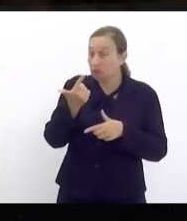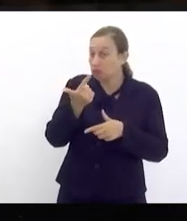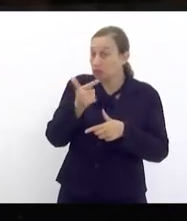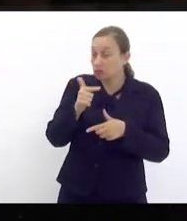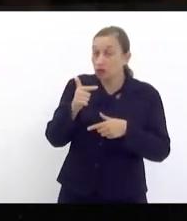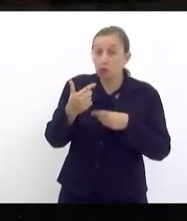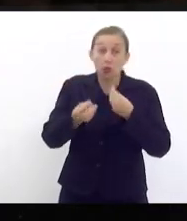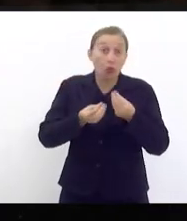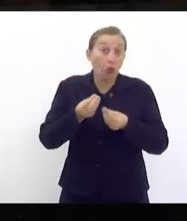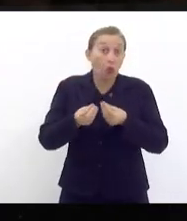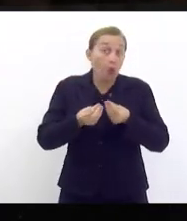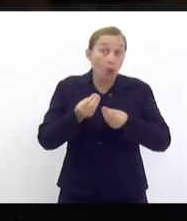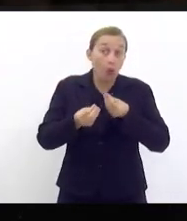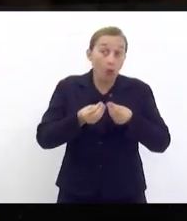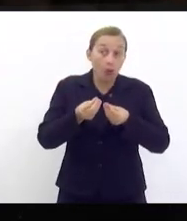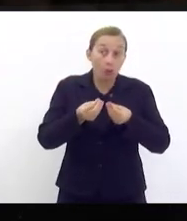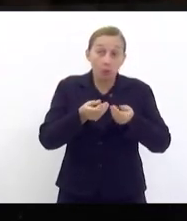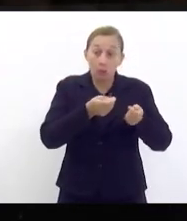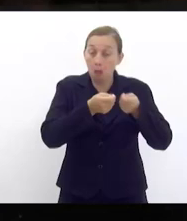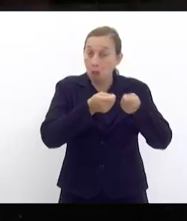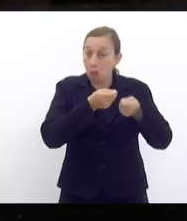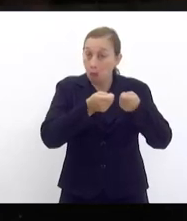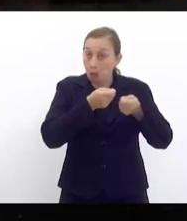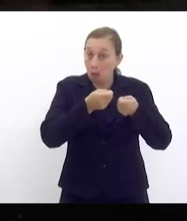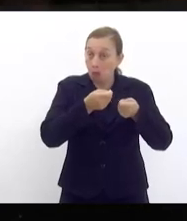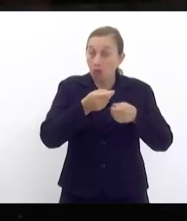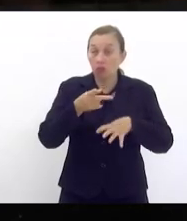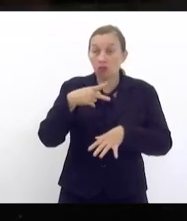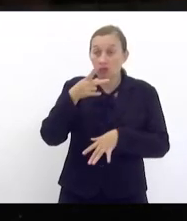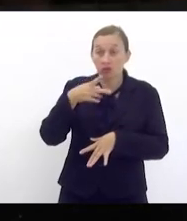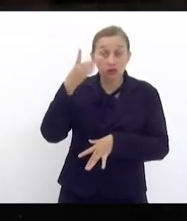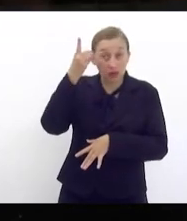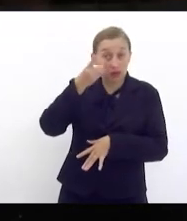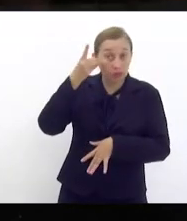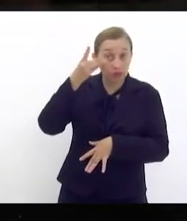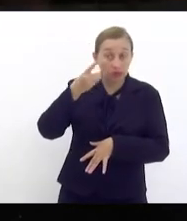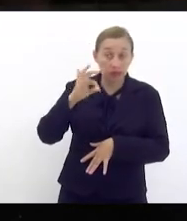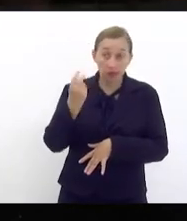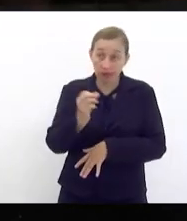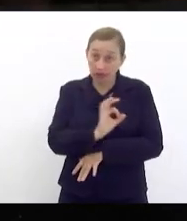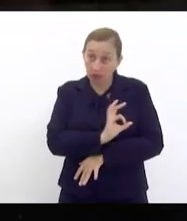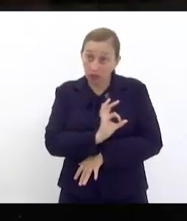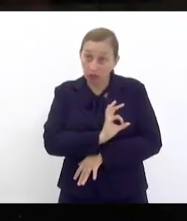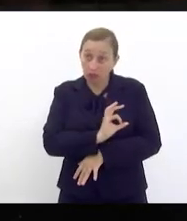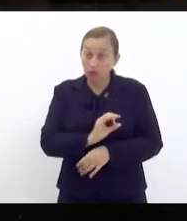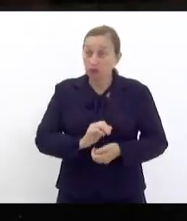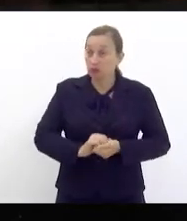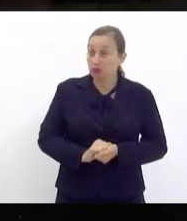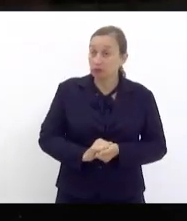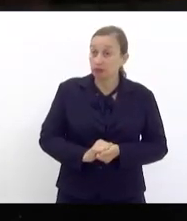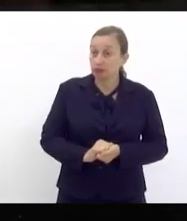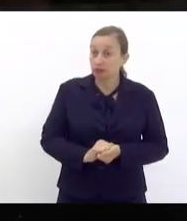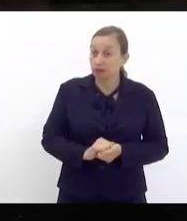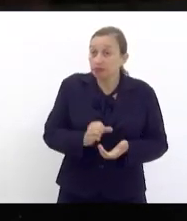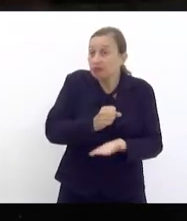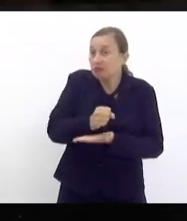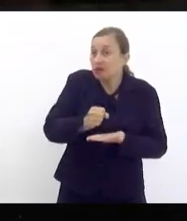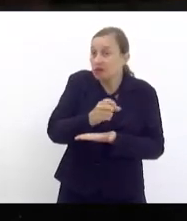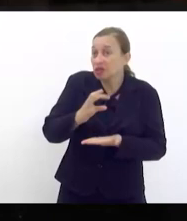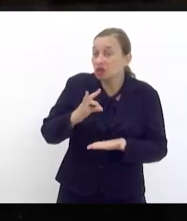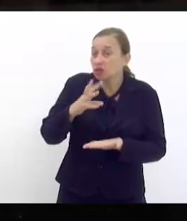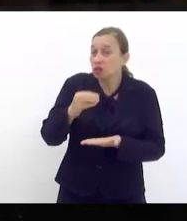condição de manipular, como bem colocou a nobre deputada Marta Rocha. E, baseados nisso,